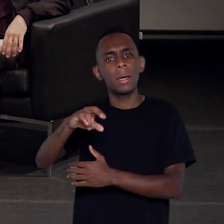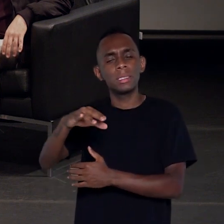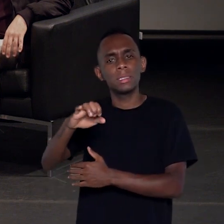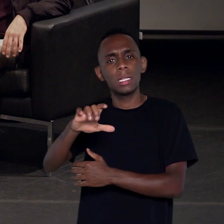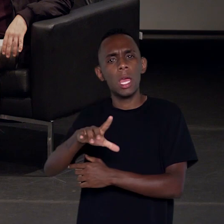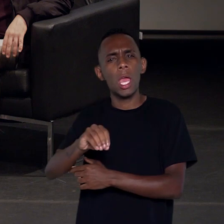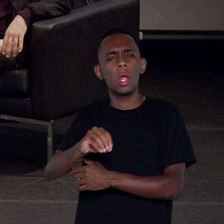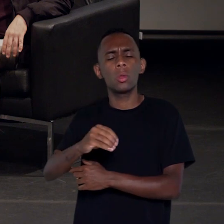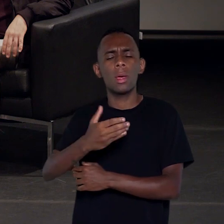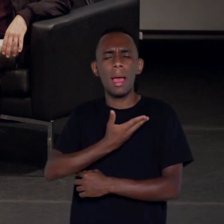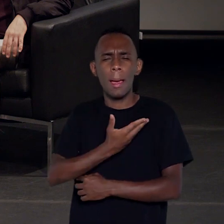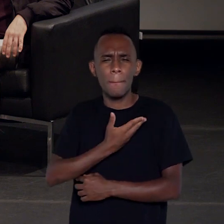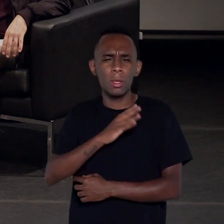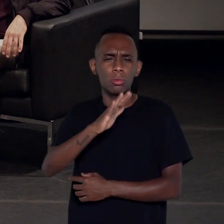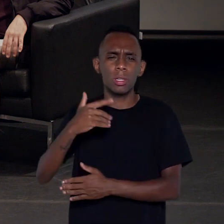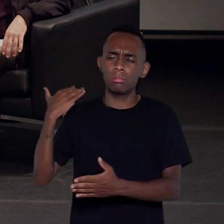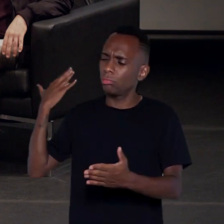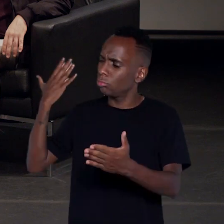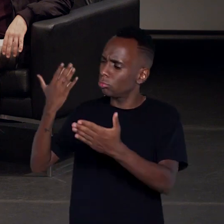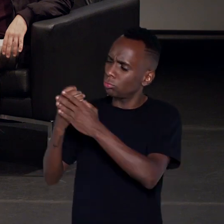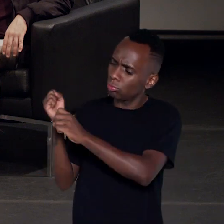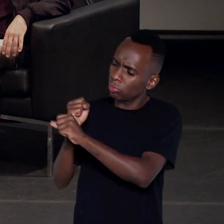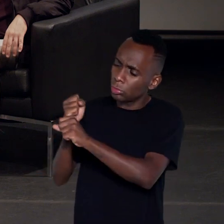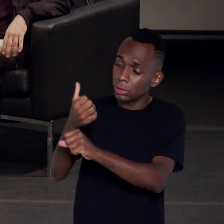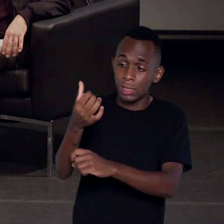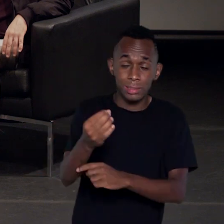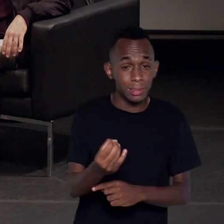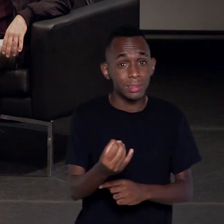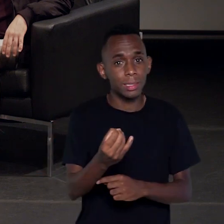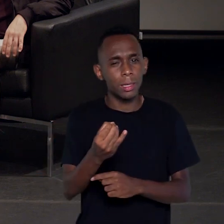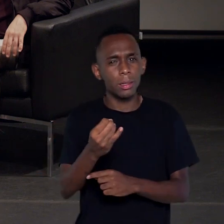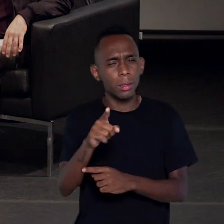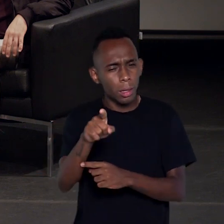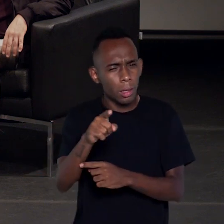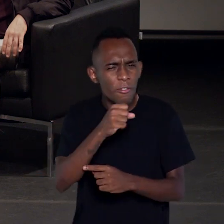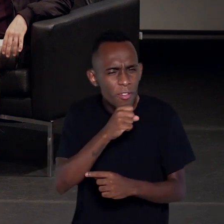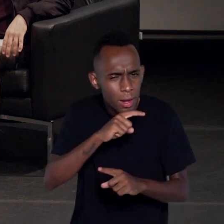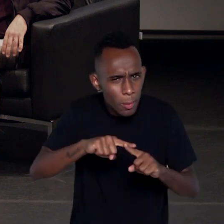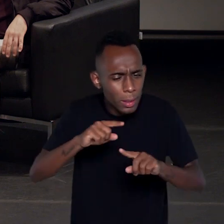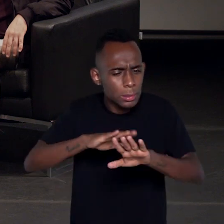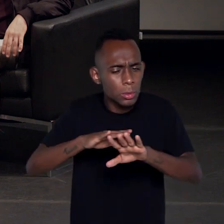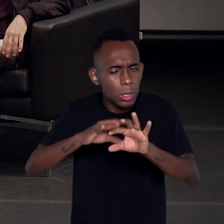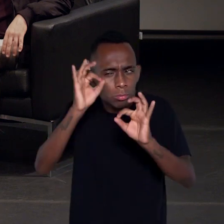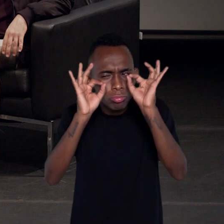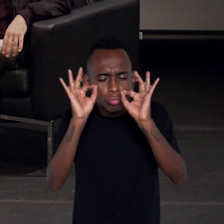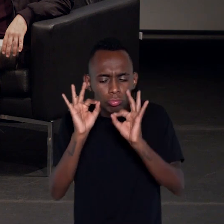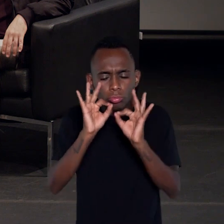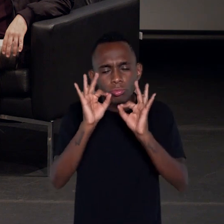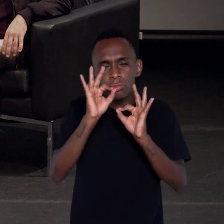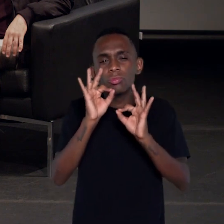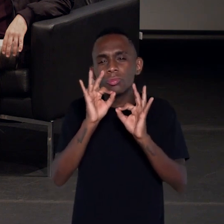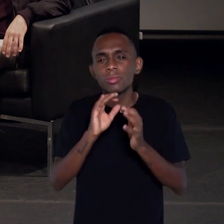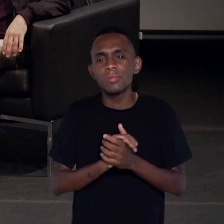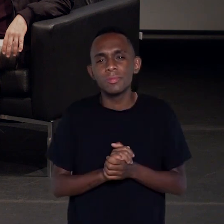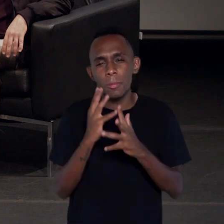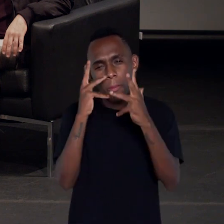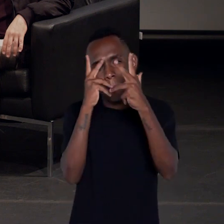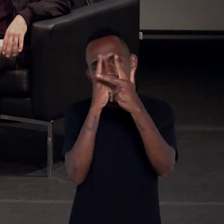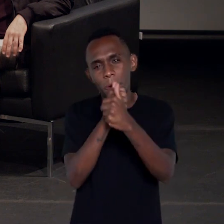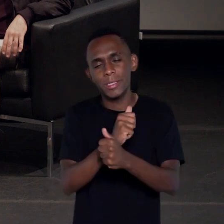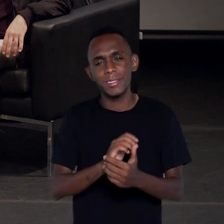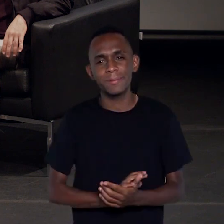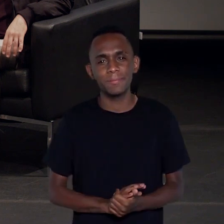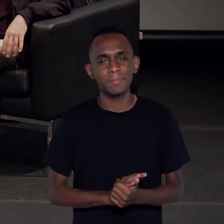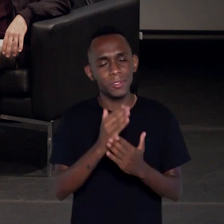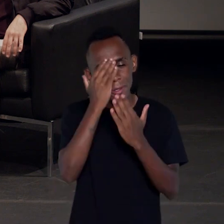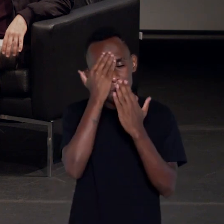Marcelo, amigo de quase 60 anos, que ele está um velhinho ali, mas ele fez plástica, está bem hoje em dia, então está bonitinho